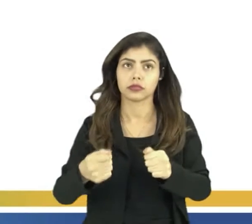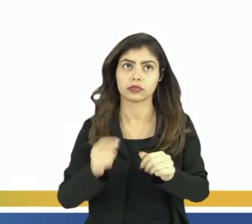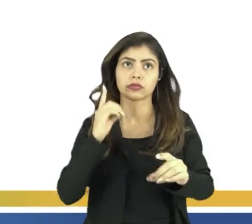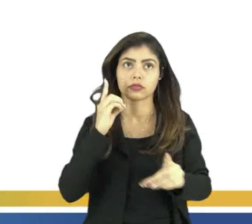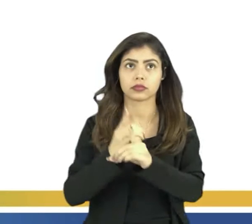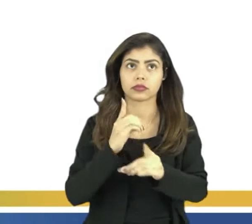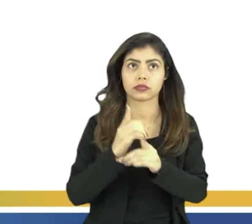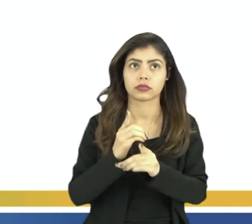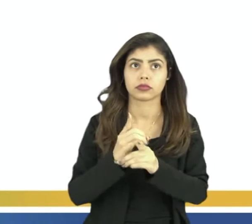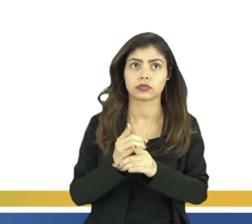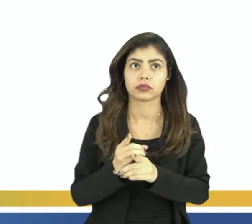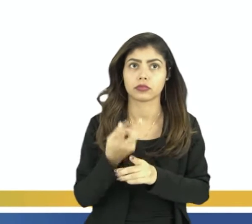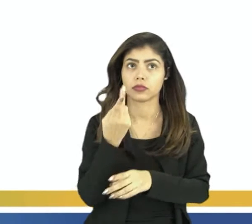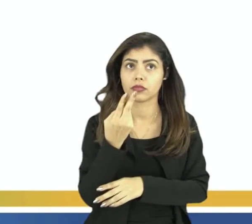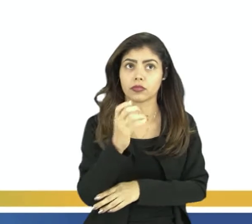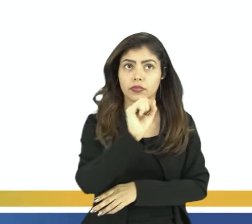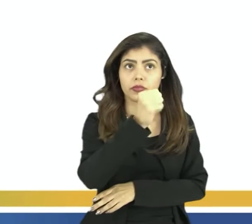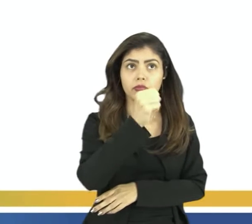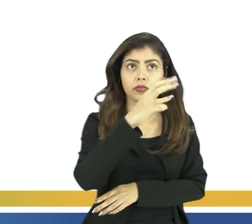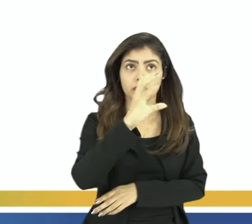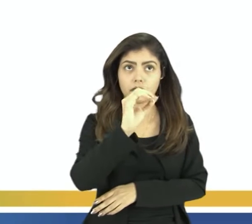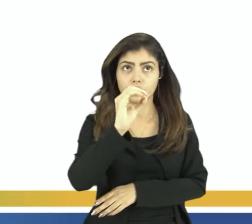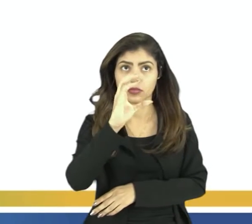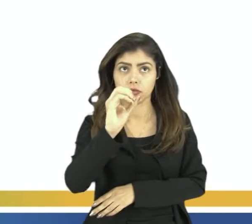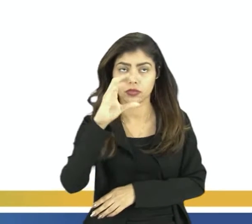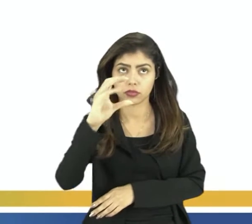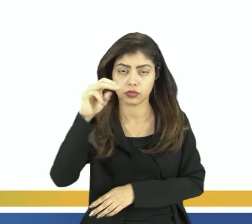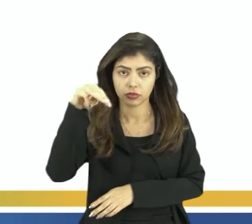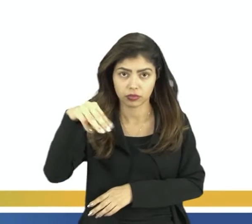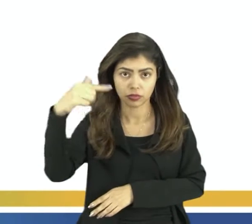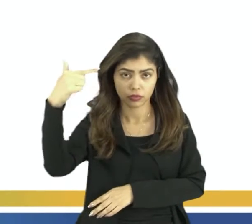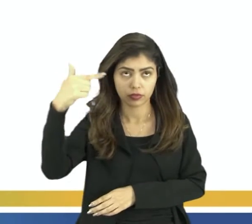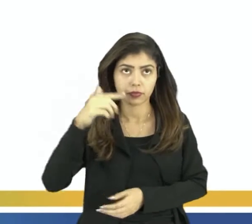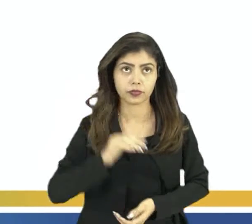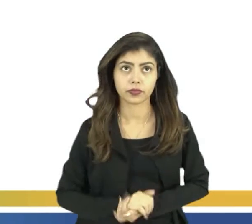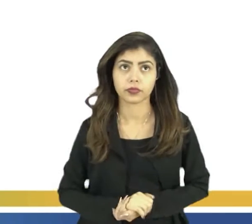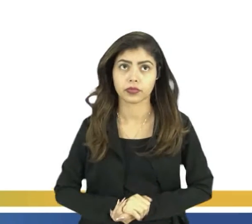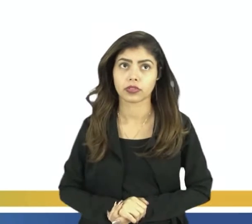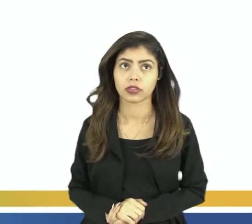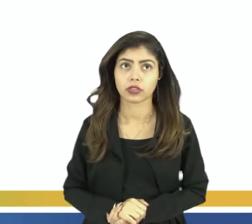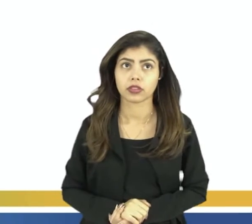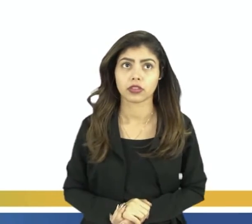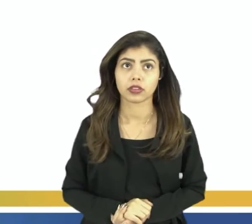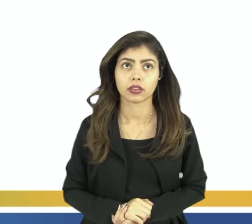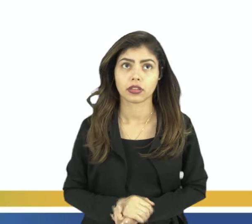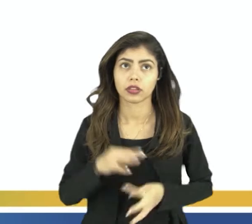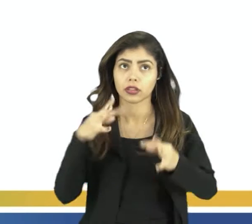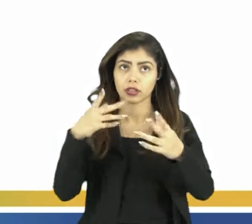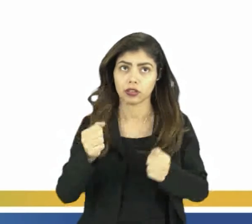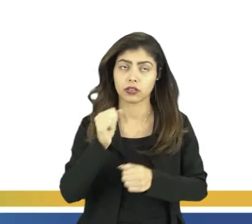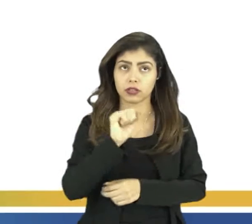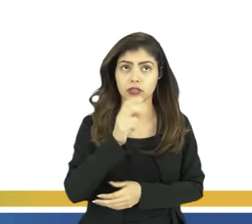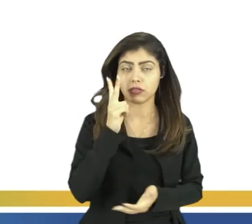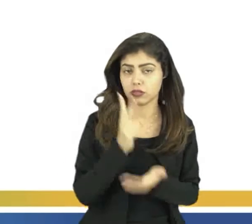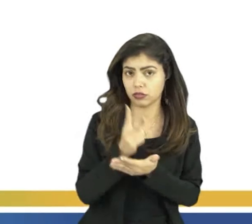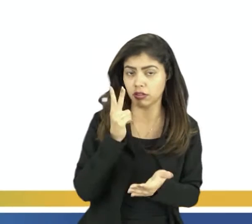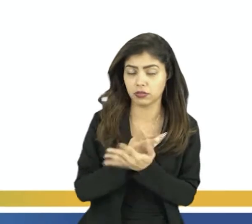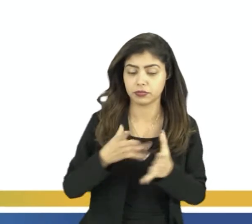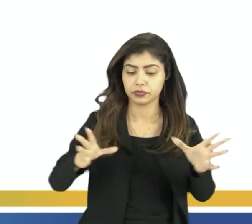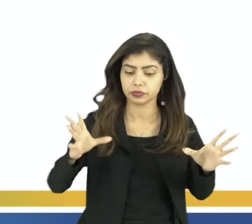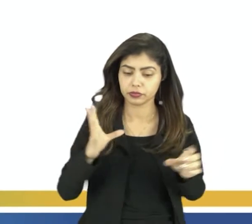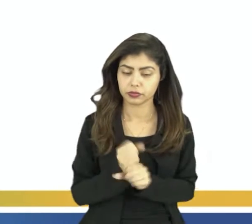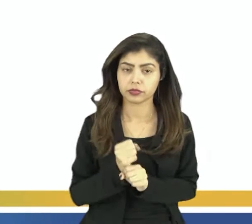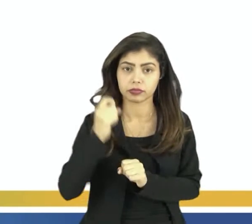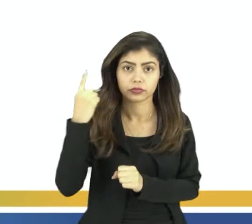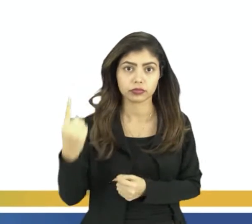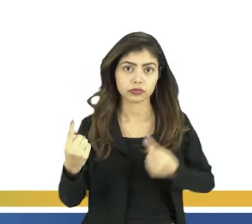foi encontrada igual a 800 centímetros ao quadrado. A área total sempre vai ser a soma da